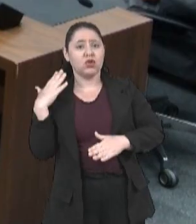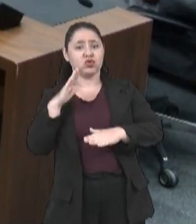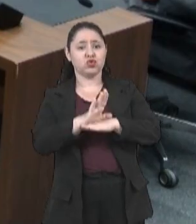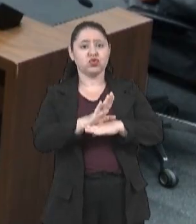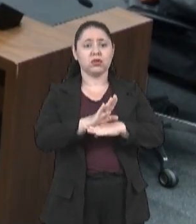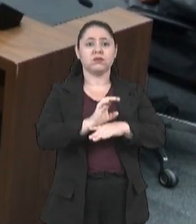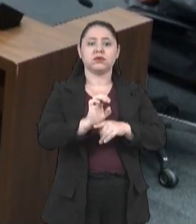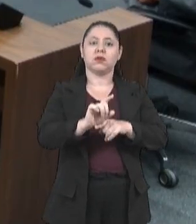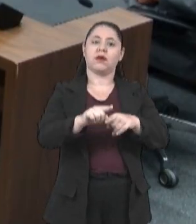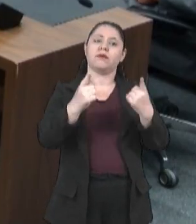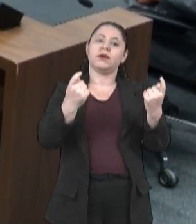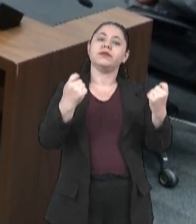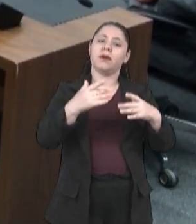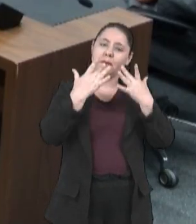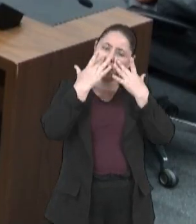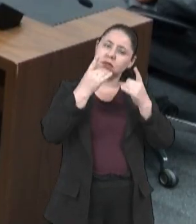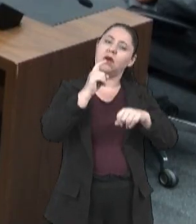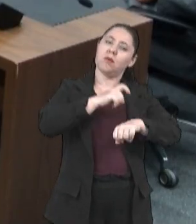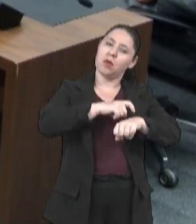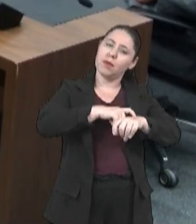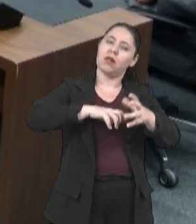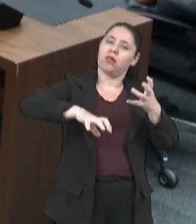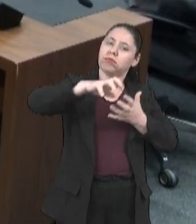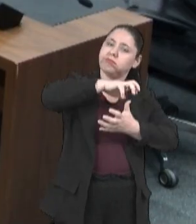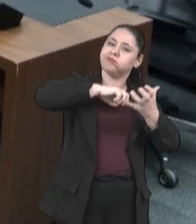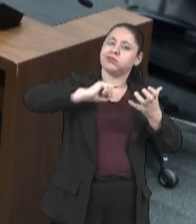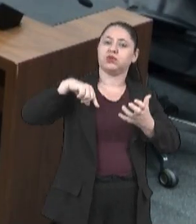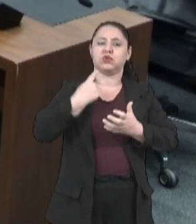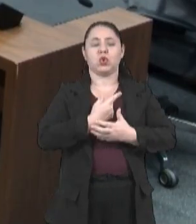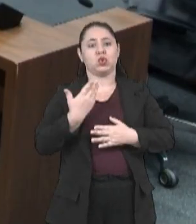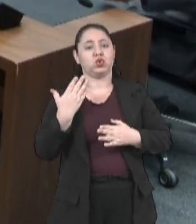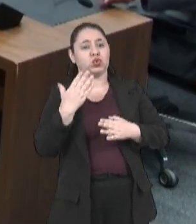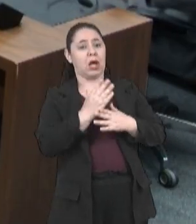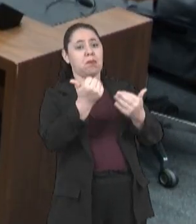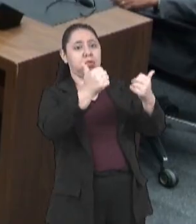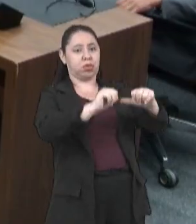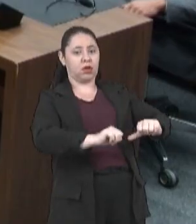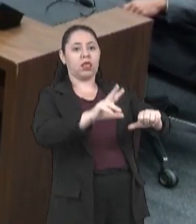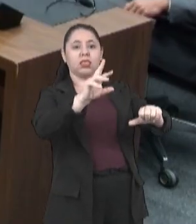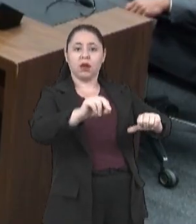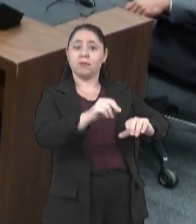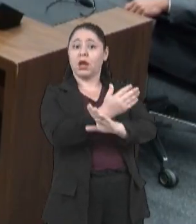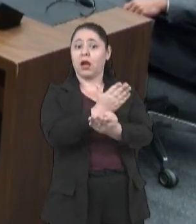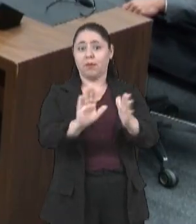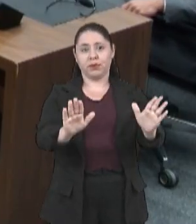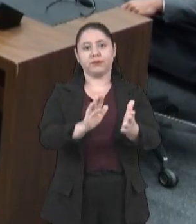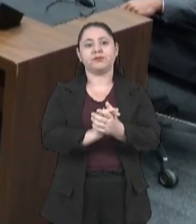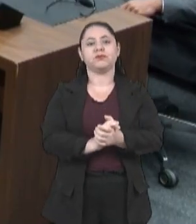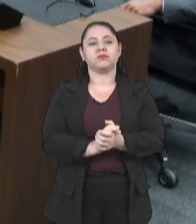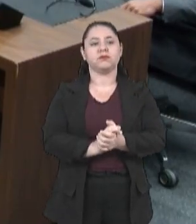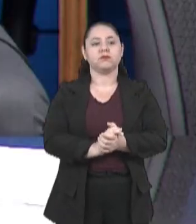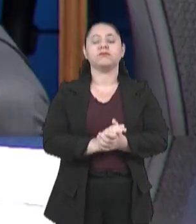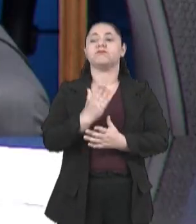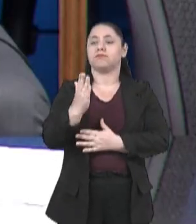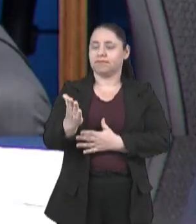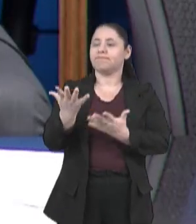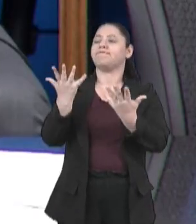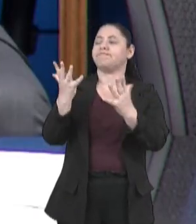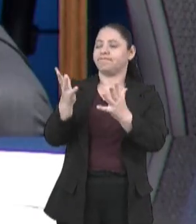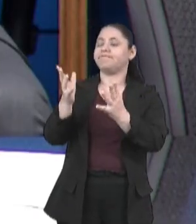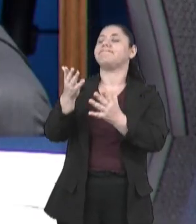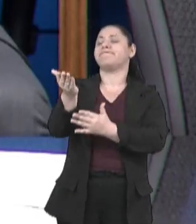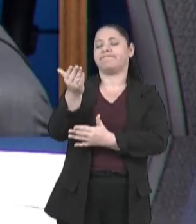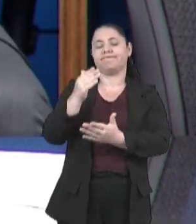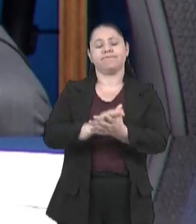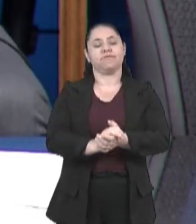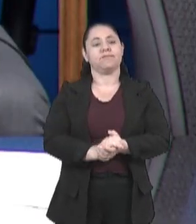o Estado, mas percebo que vive um momento crítico e a gente não pode ajudar para afundar. Pronto. Louvava a posição do senhor, ainda em